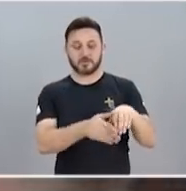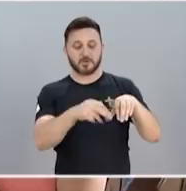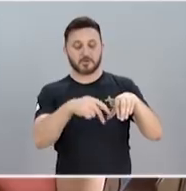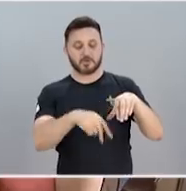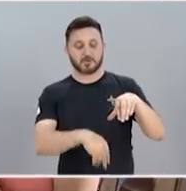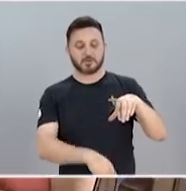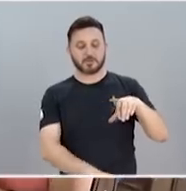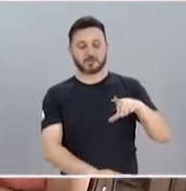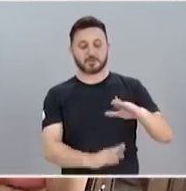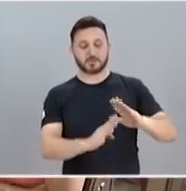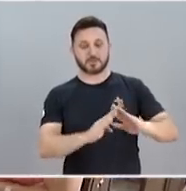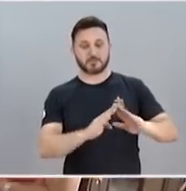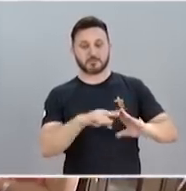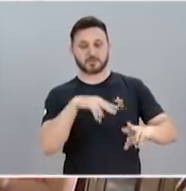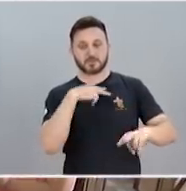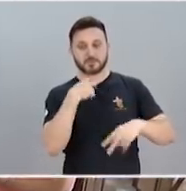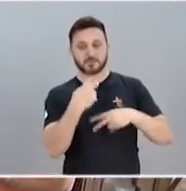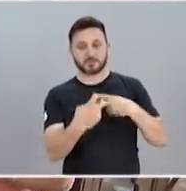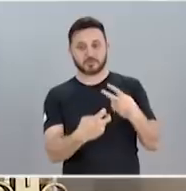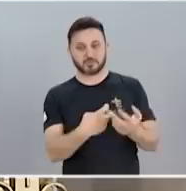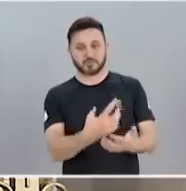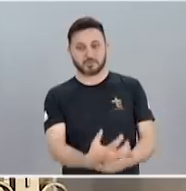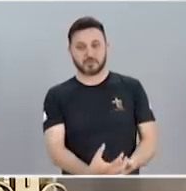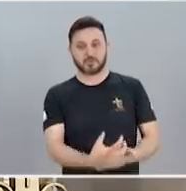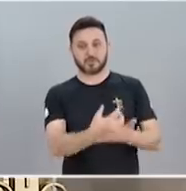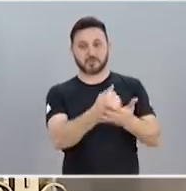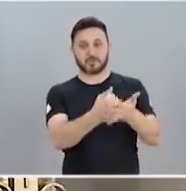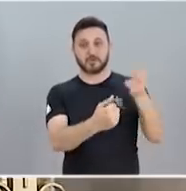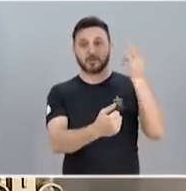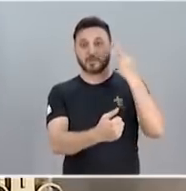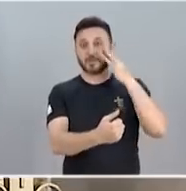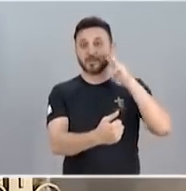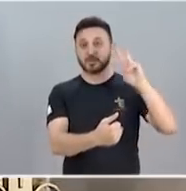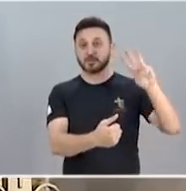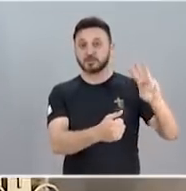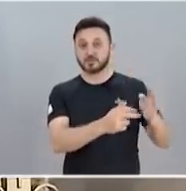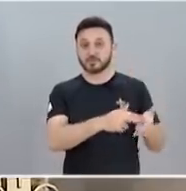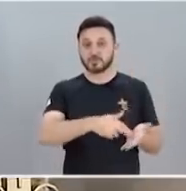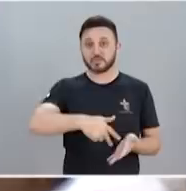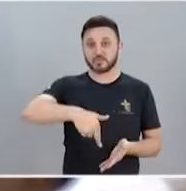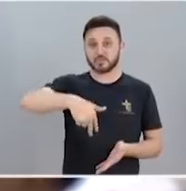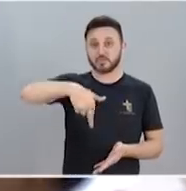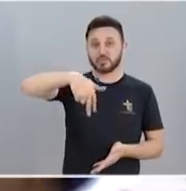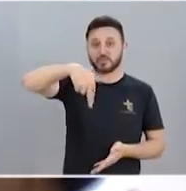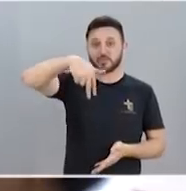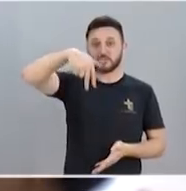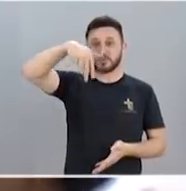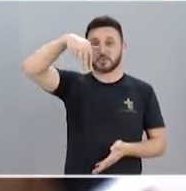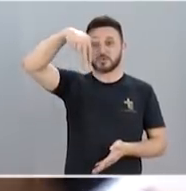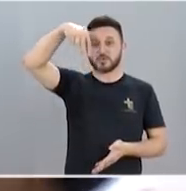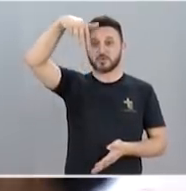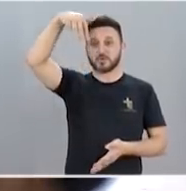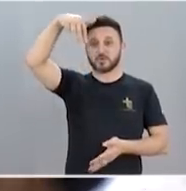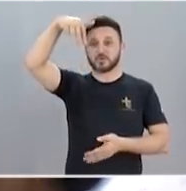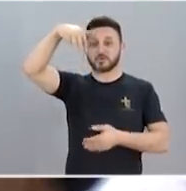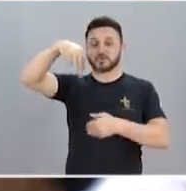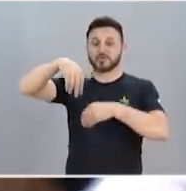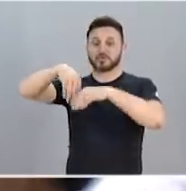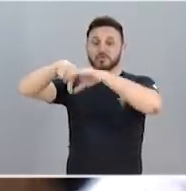sepultado, desceu à mansão dos mortos, ressuscitou ao terceiro